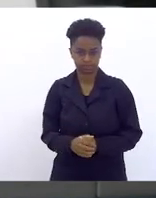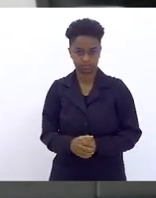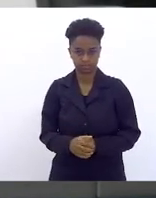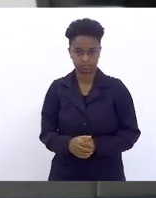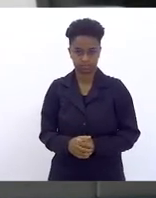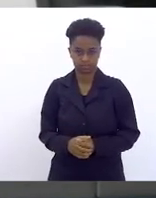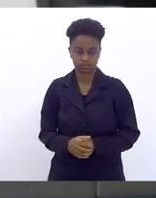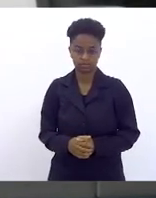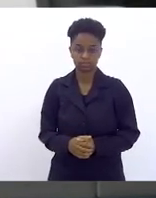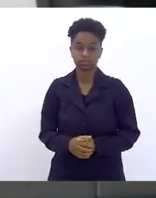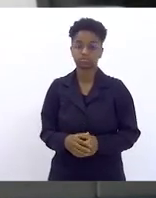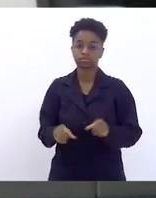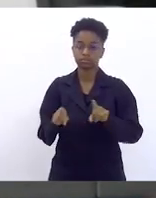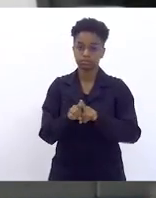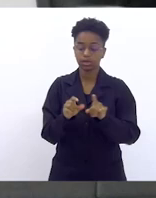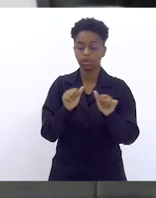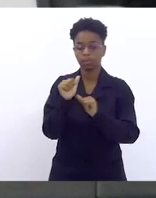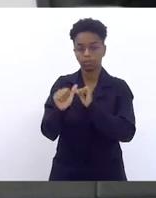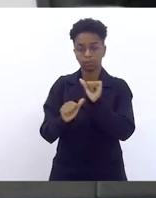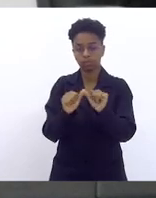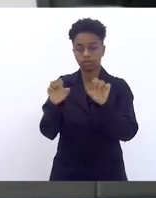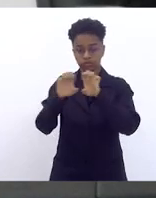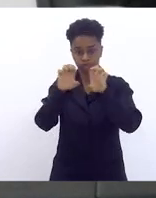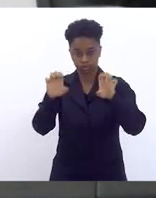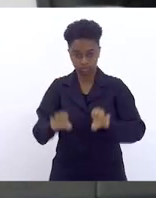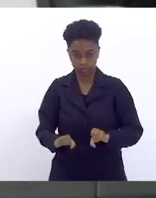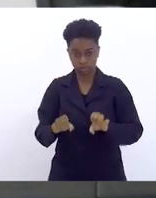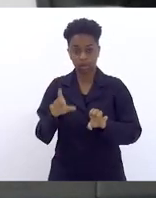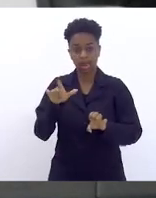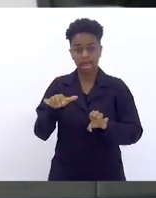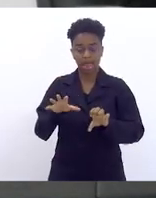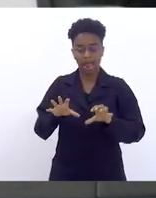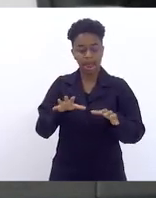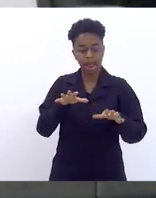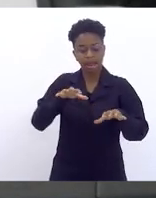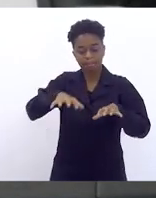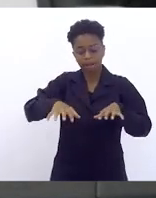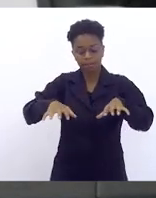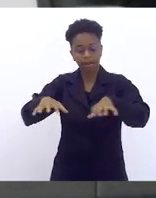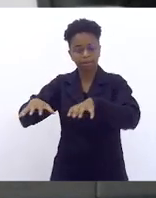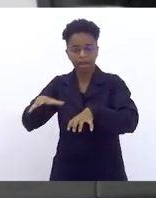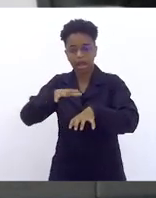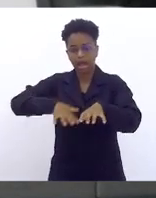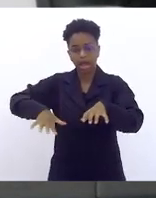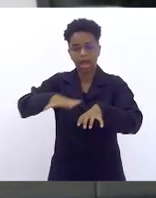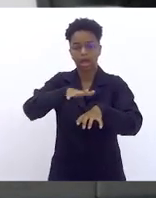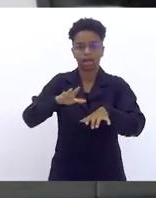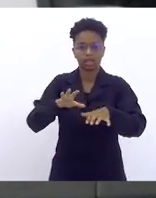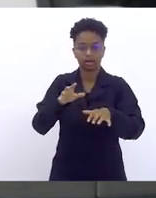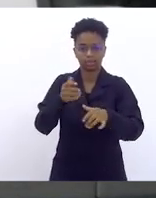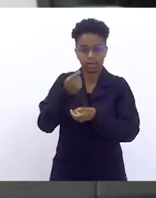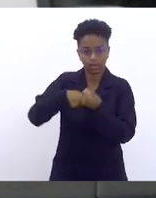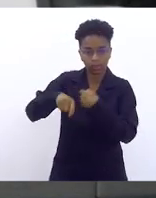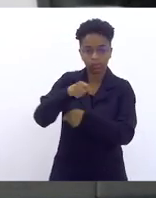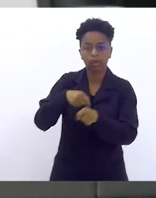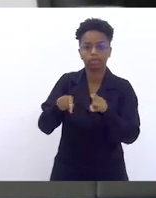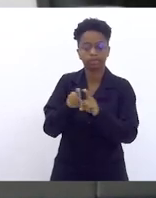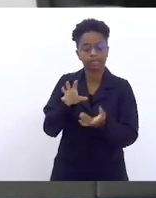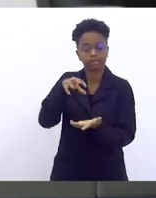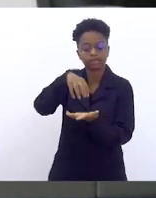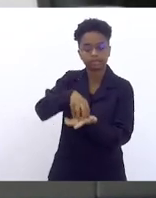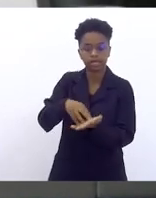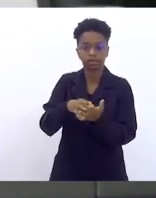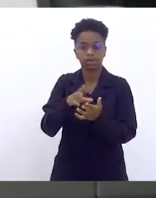por fim a mudança estrutural que são os complexos econômicos as centralidades regionais o sistema